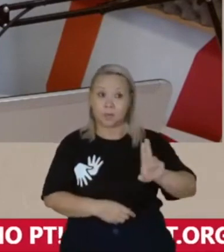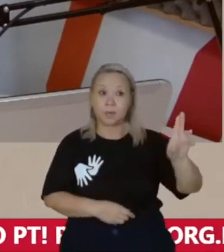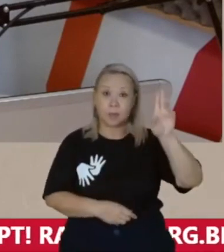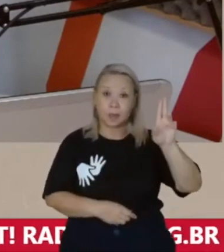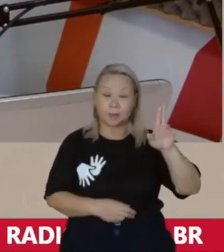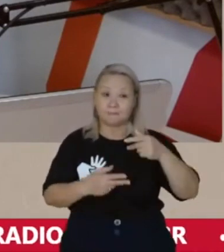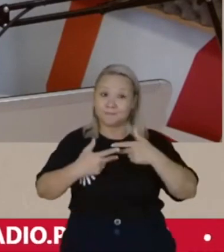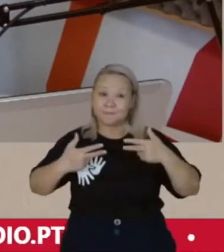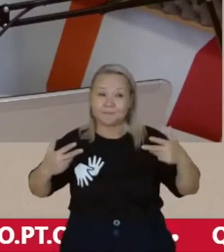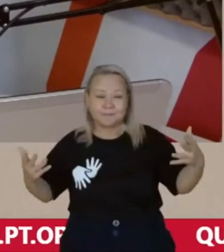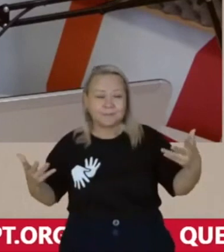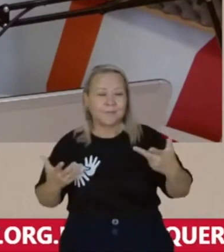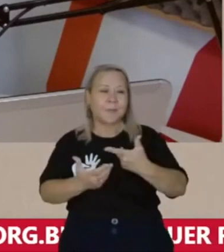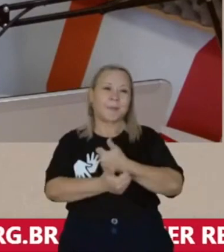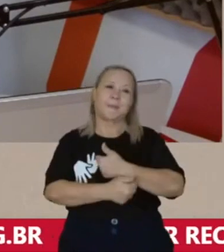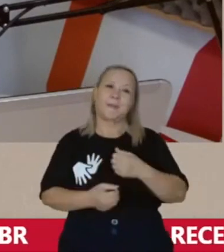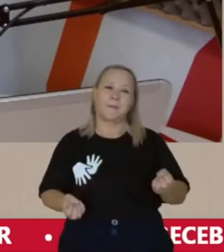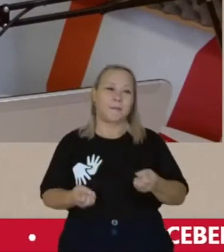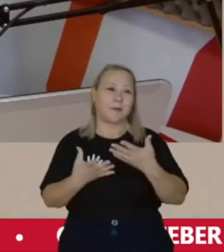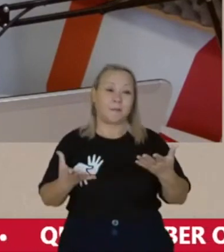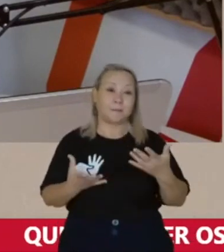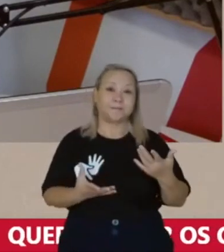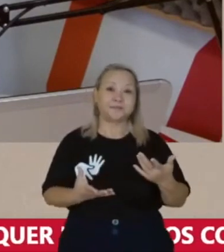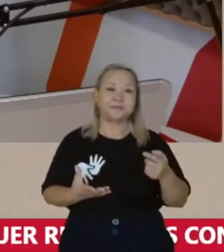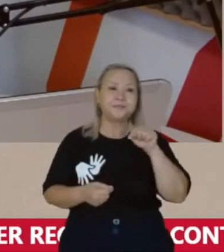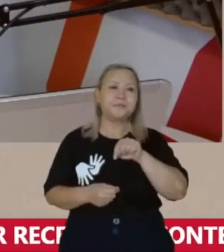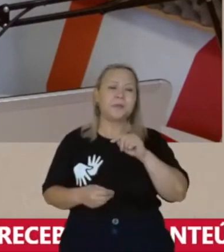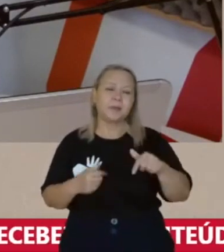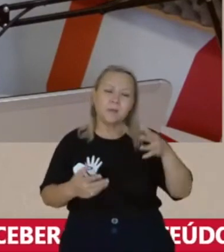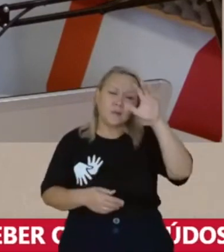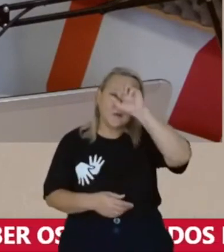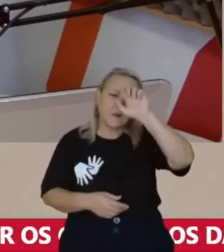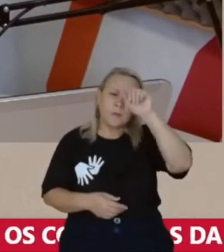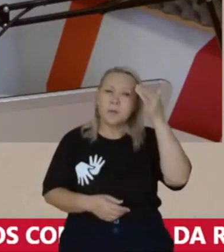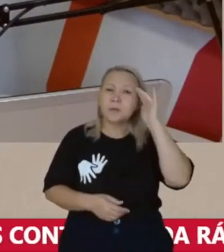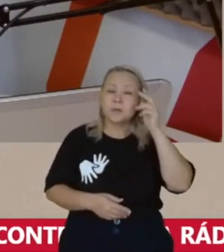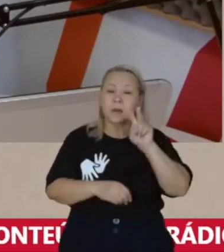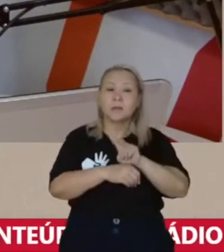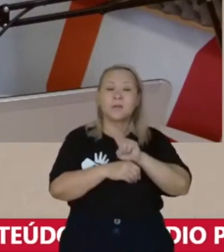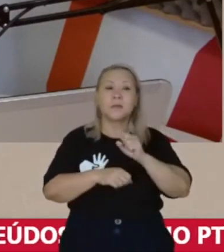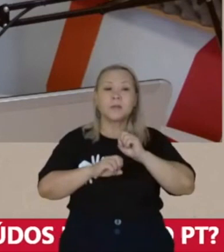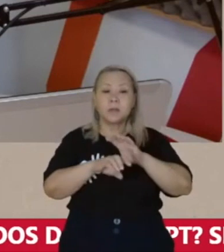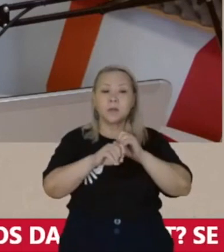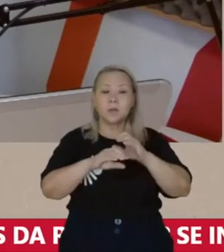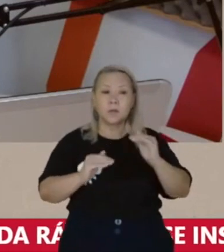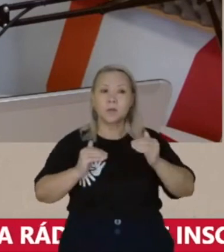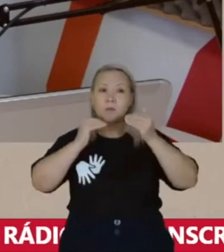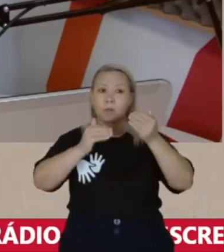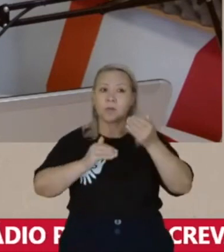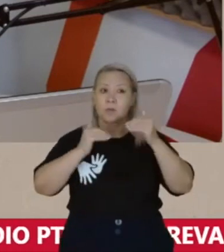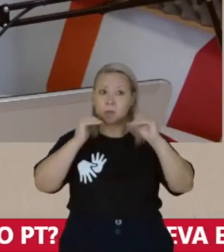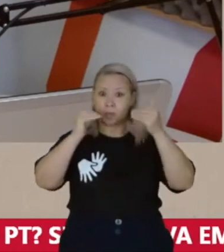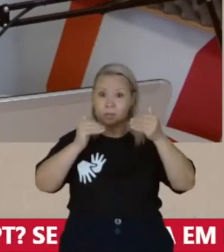uma coisa fantástica, um grande ganho. Então, isso me levou a compreender que a defesa da educação superior, a defesa